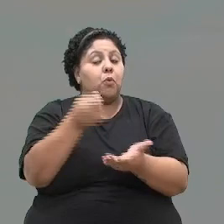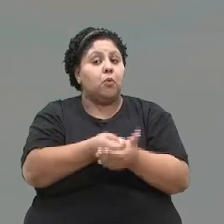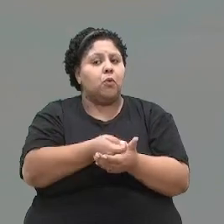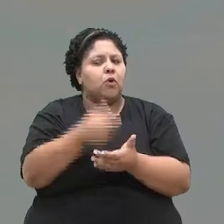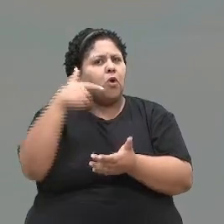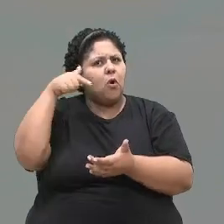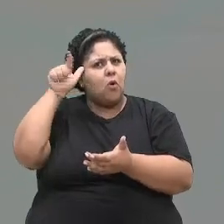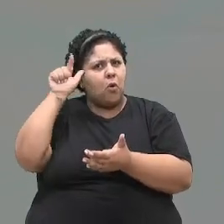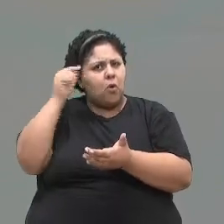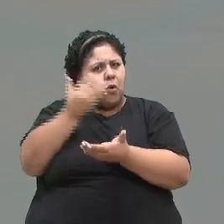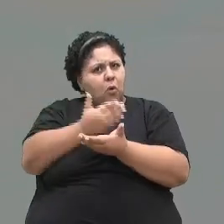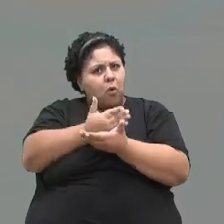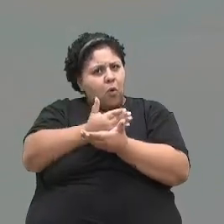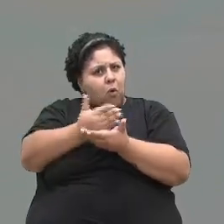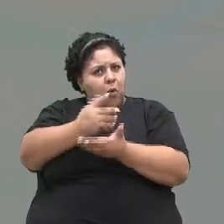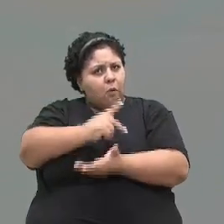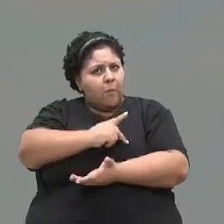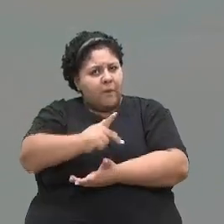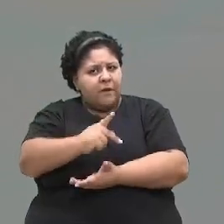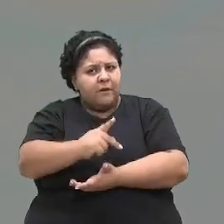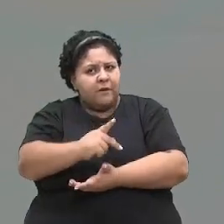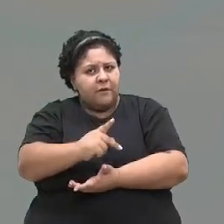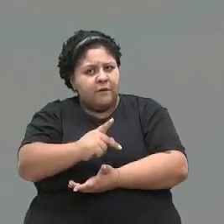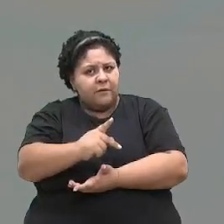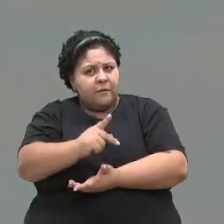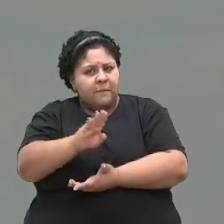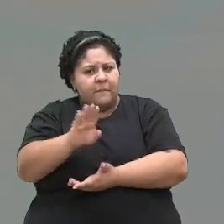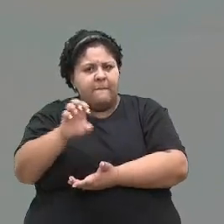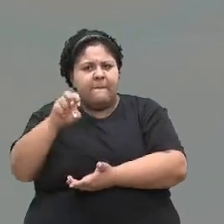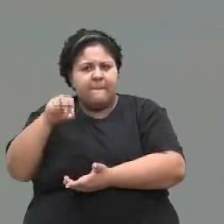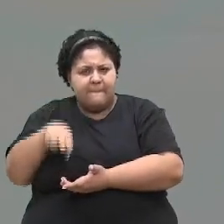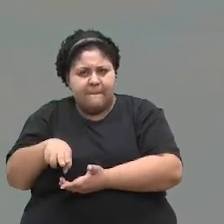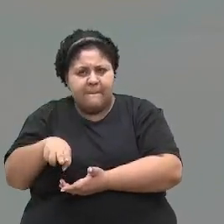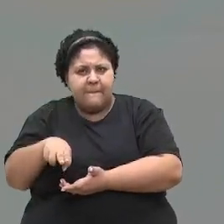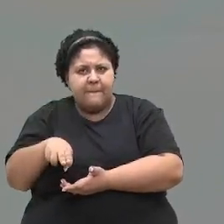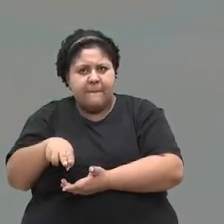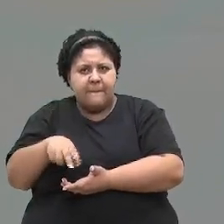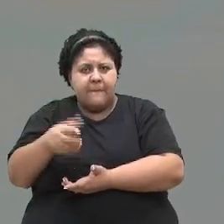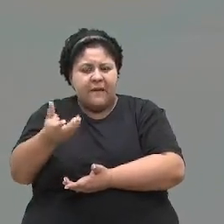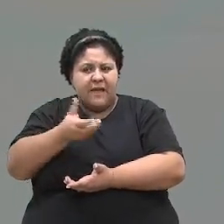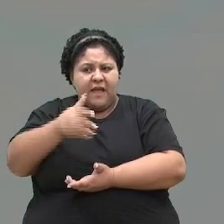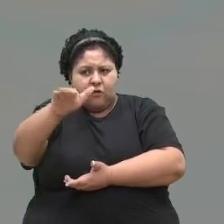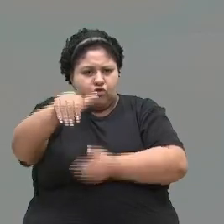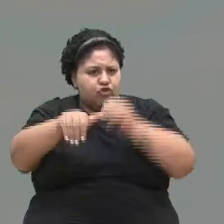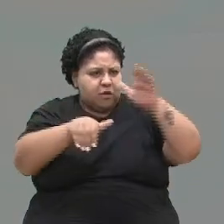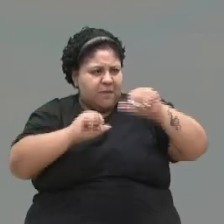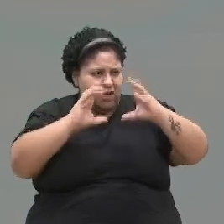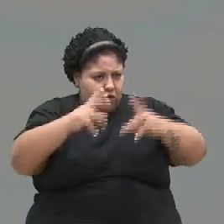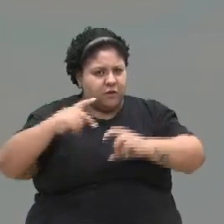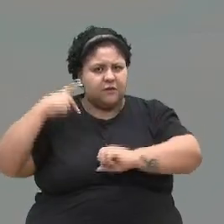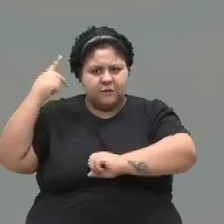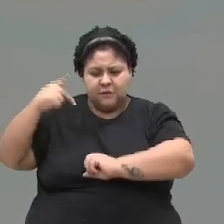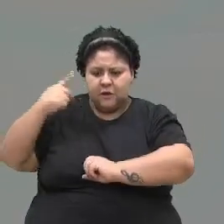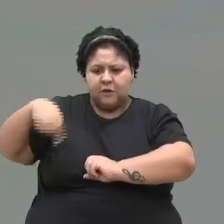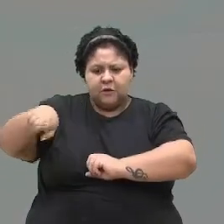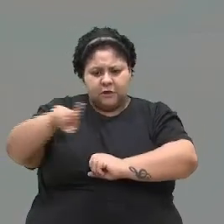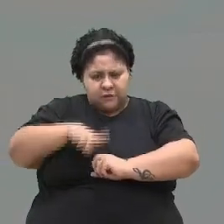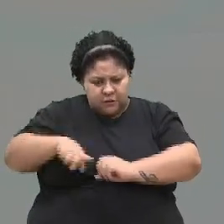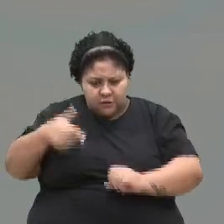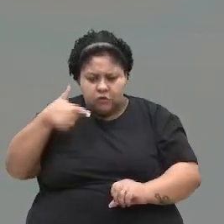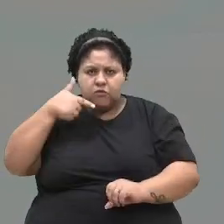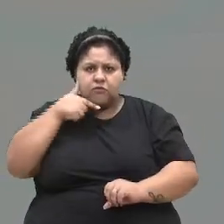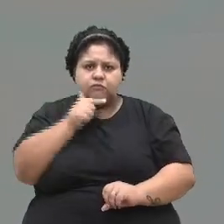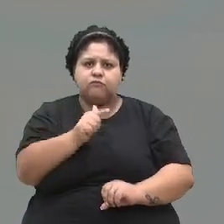eu assumi a presidência da PEN e eu quero convocar todas as nossas companheiras vereadoras para que a gente